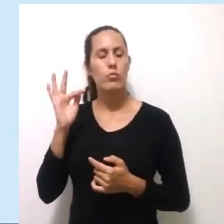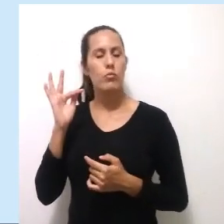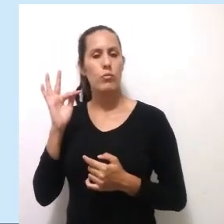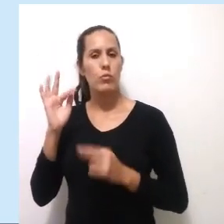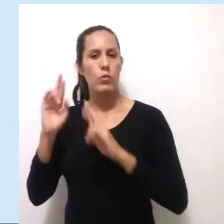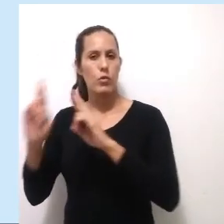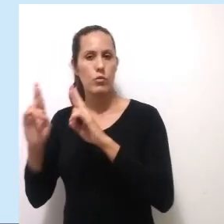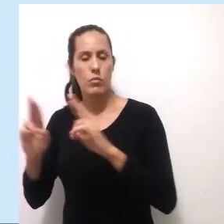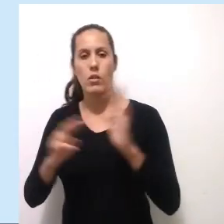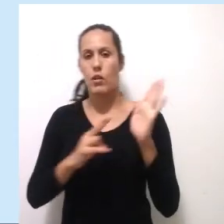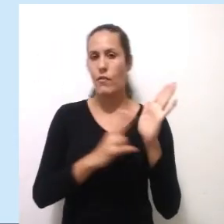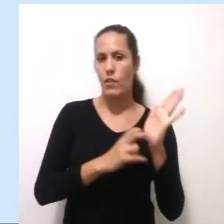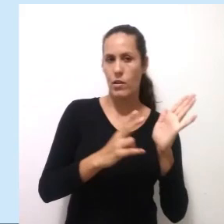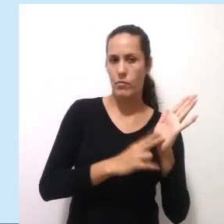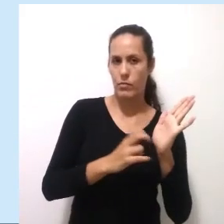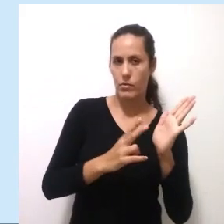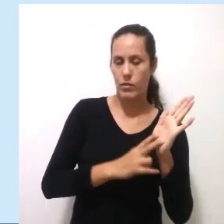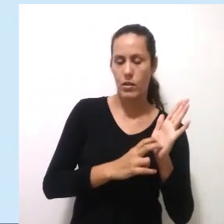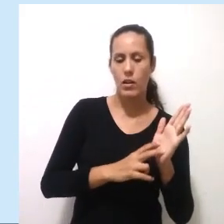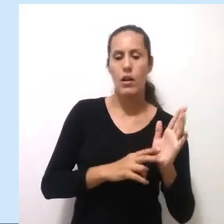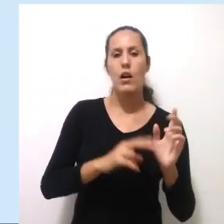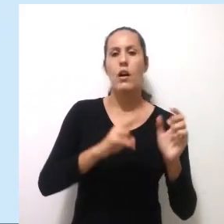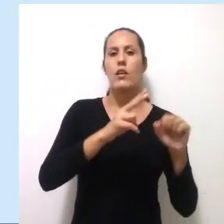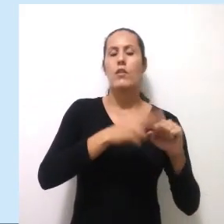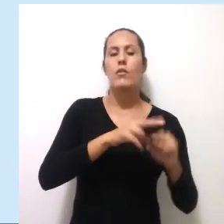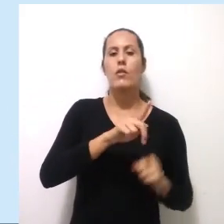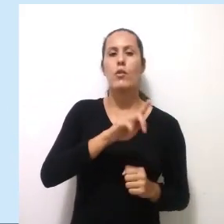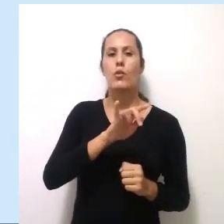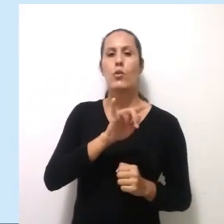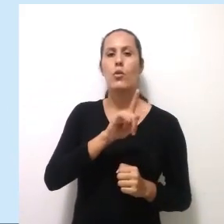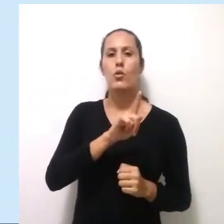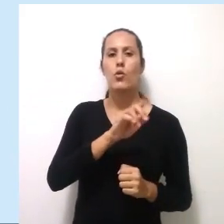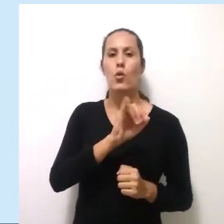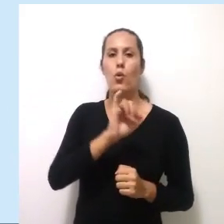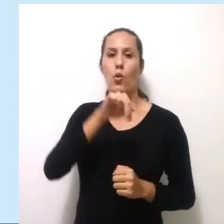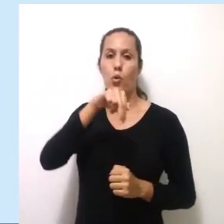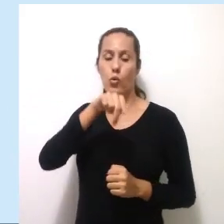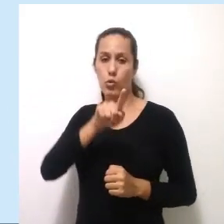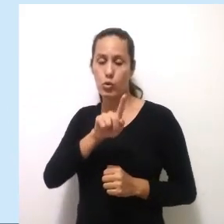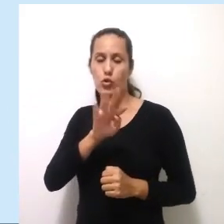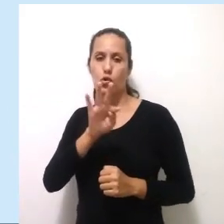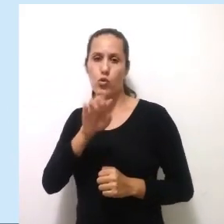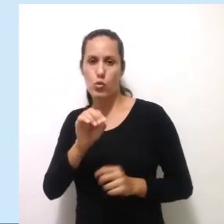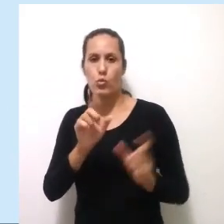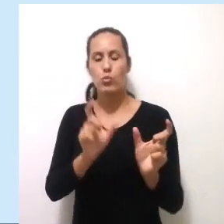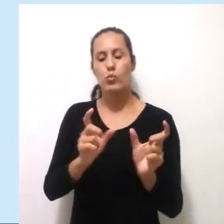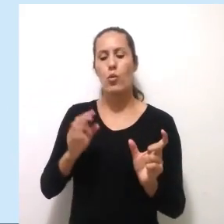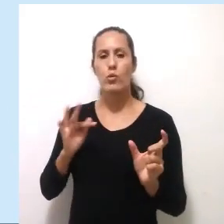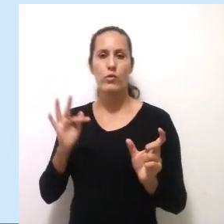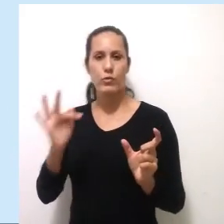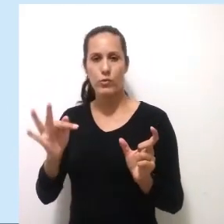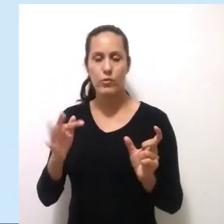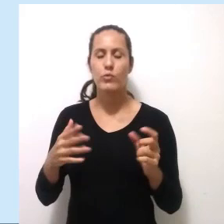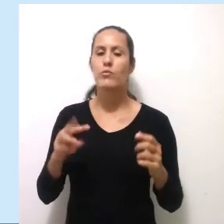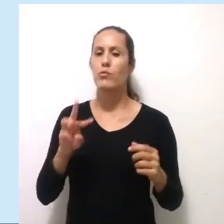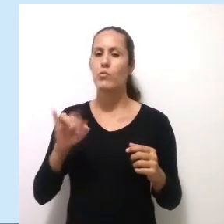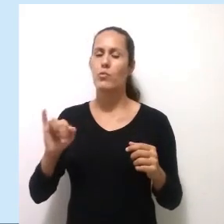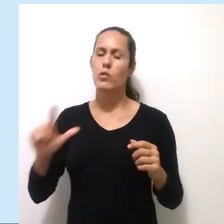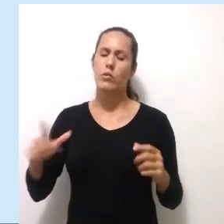esperança, vocabulário, will and going to, o nosso futuro aí, stay home,